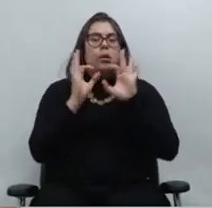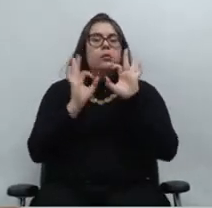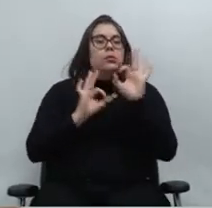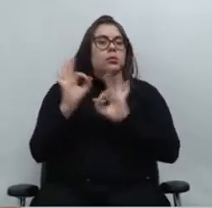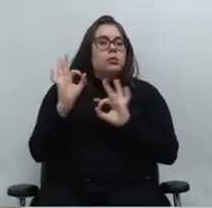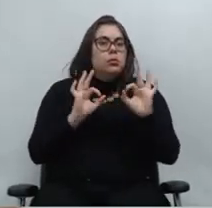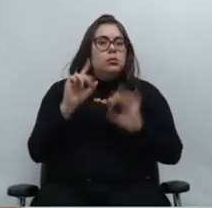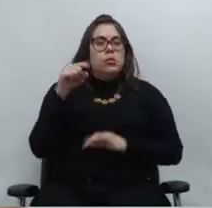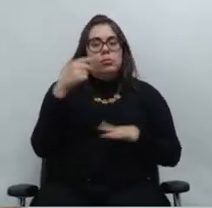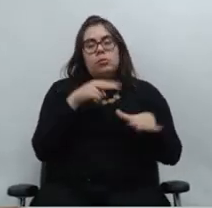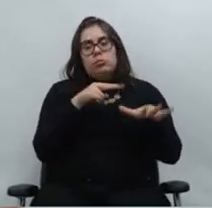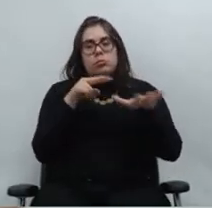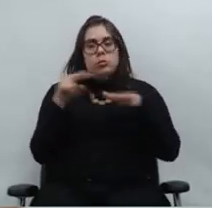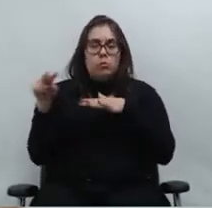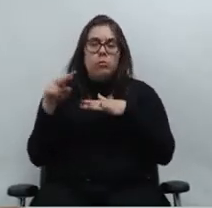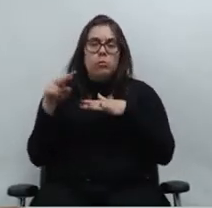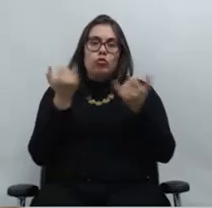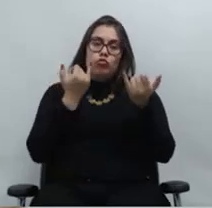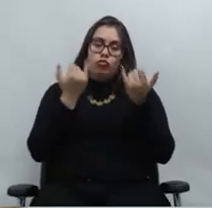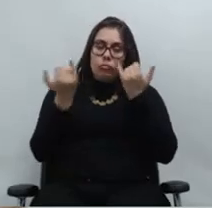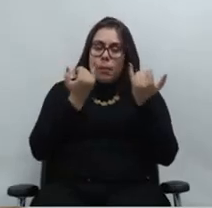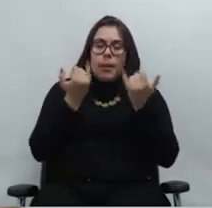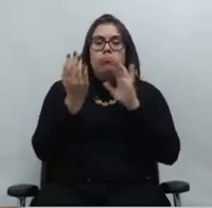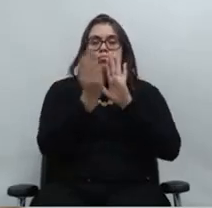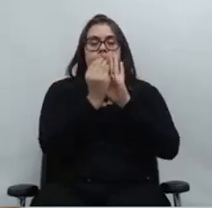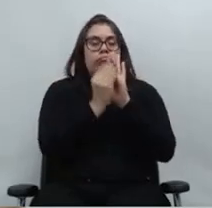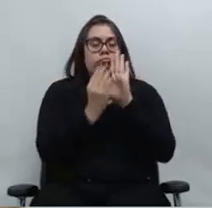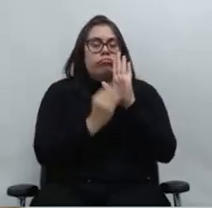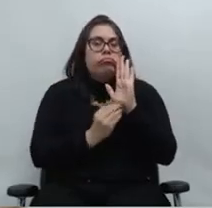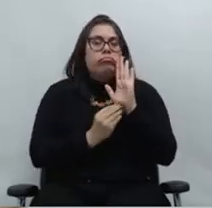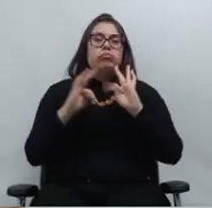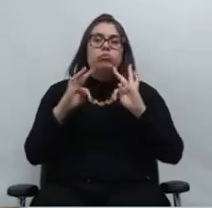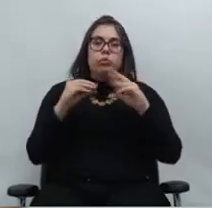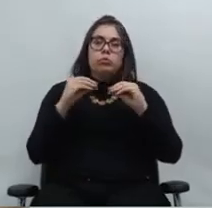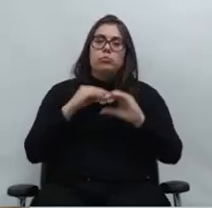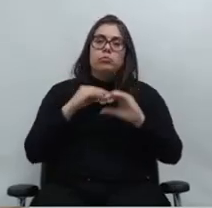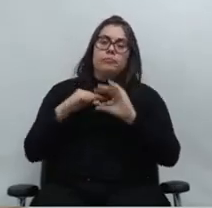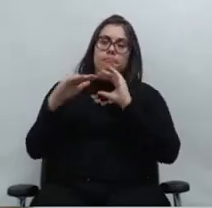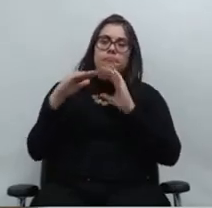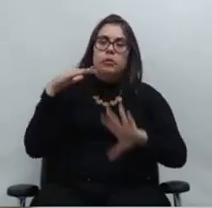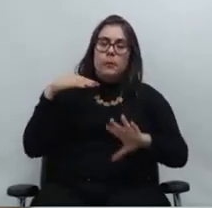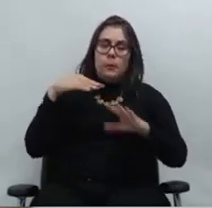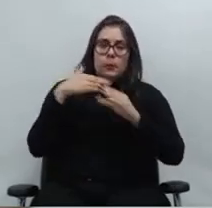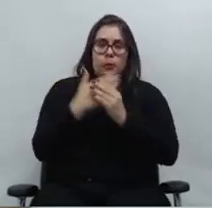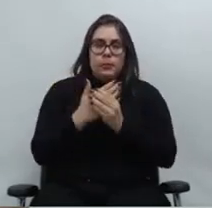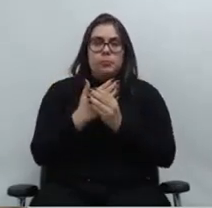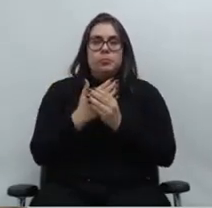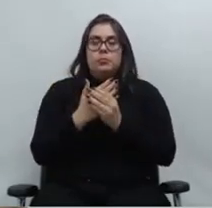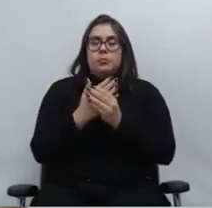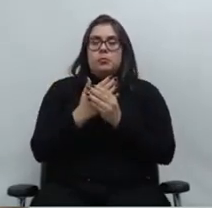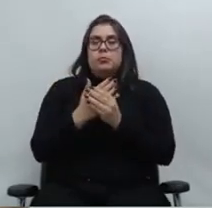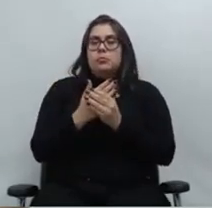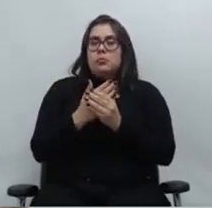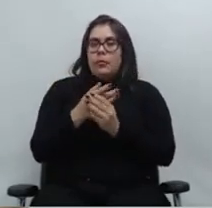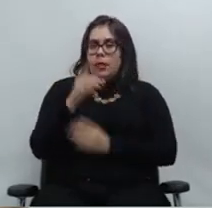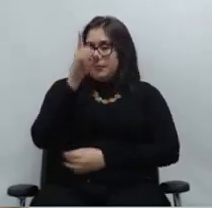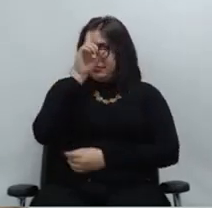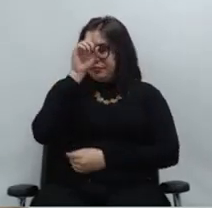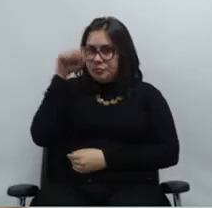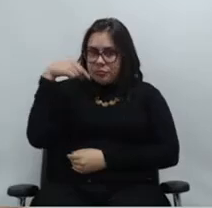próxima semana, poder passar todos os dados que envolvem os processos em andamento da corregedoria, as rotinas da corregedoria,